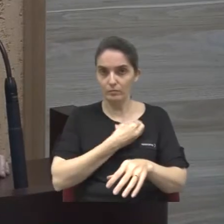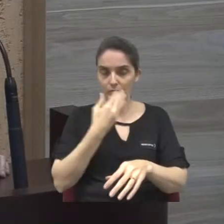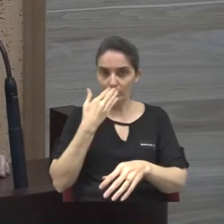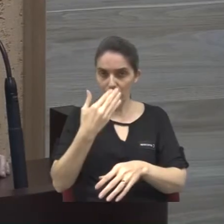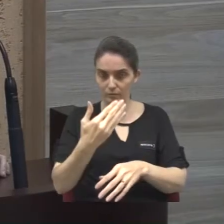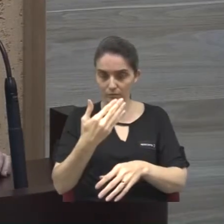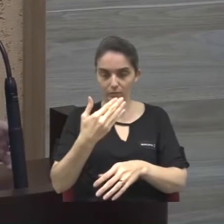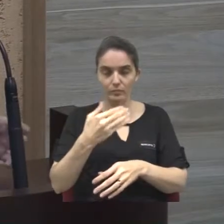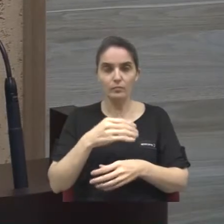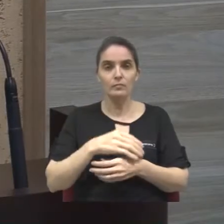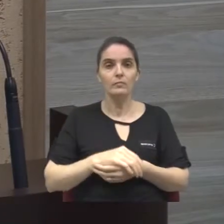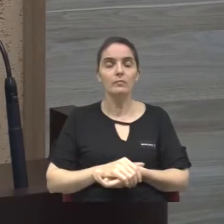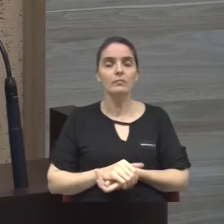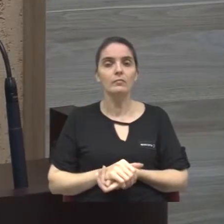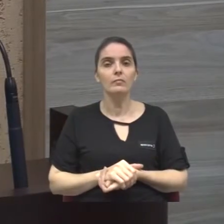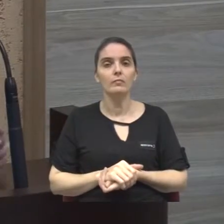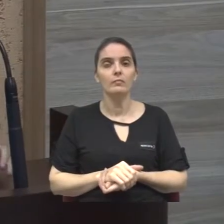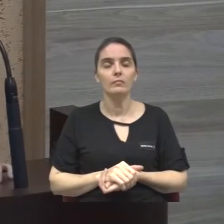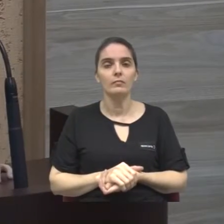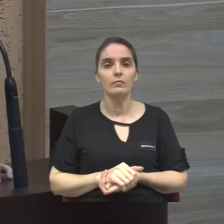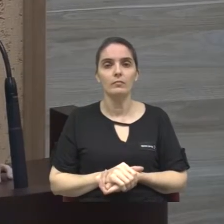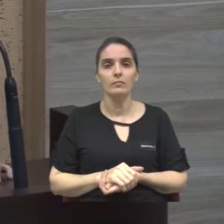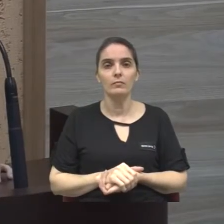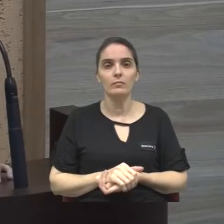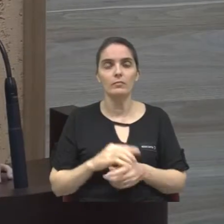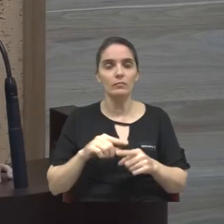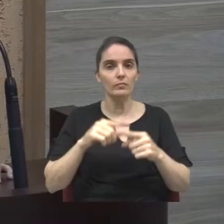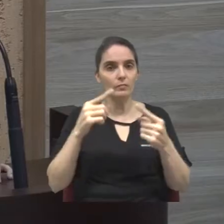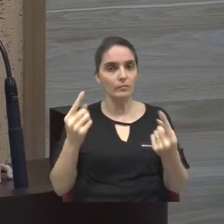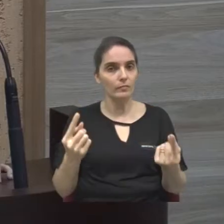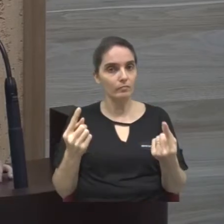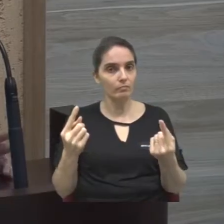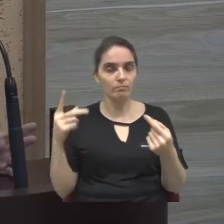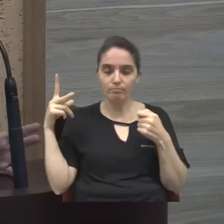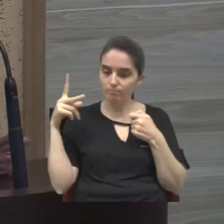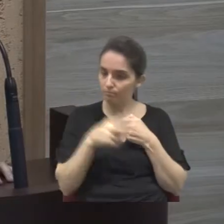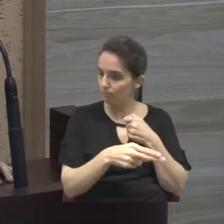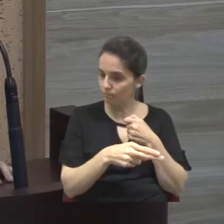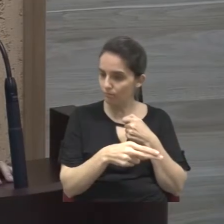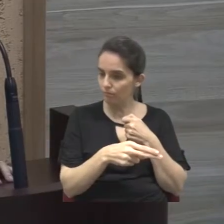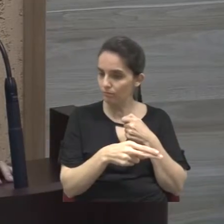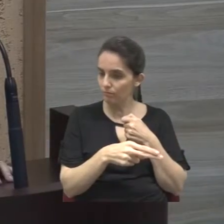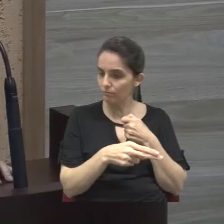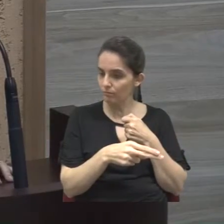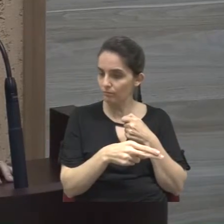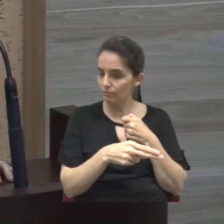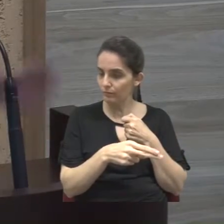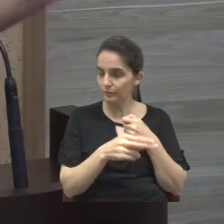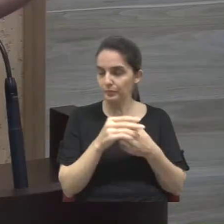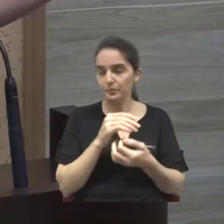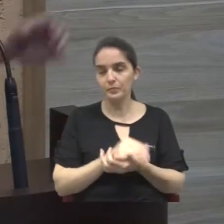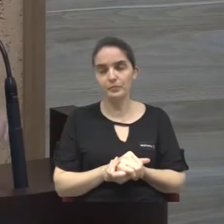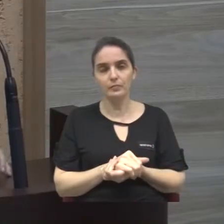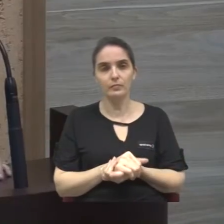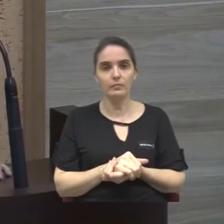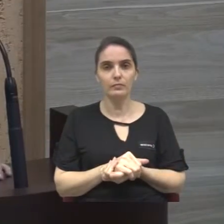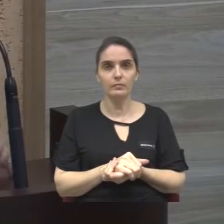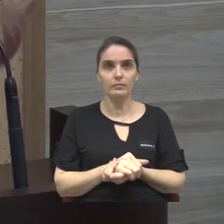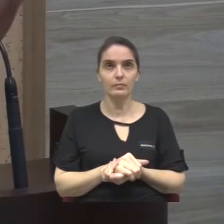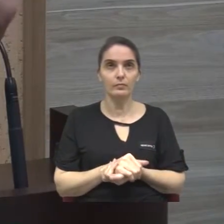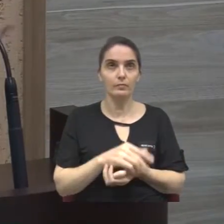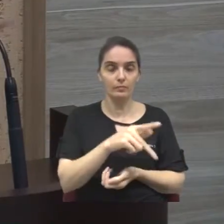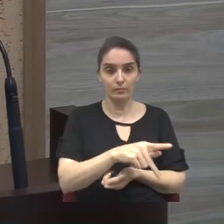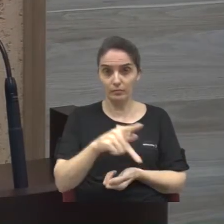palavra, mas fui interrompida, fui cerceada por esta presidência